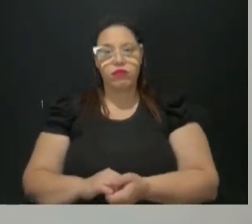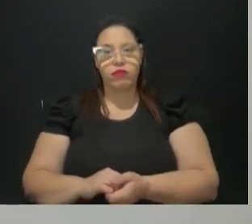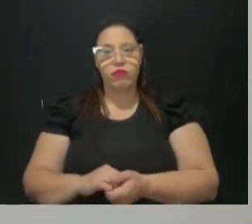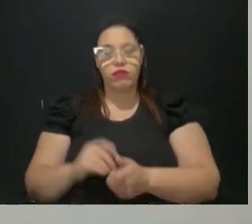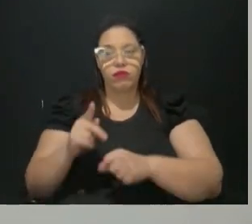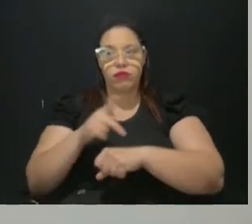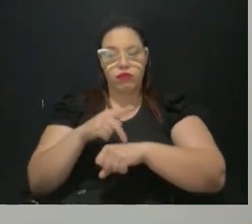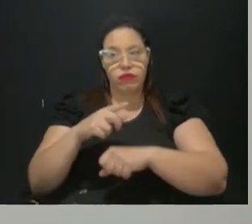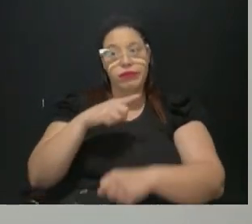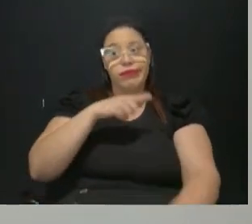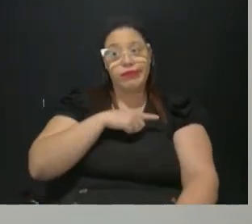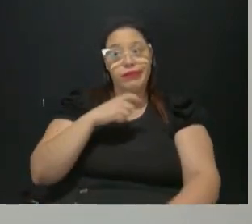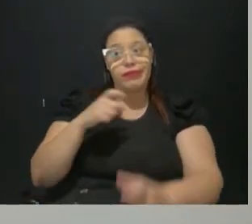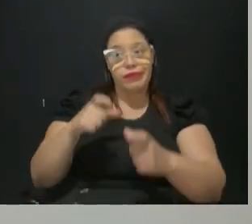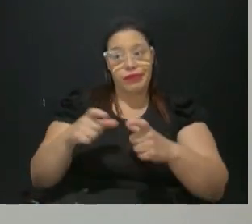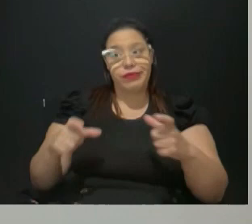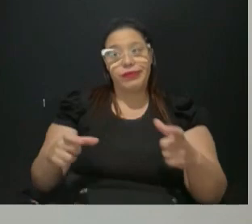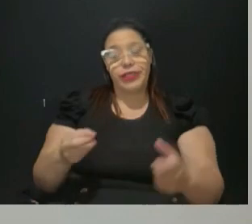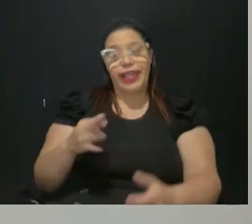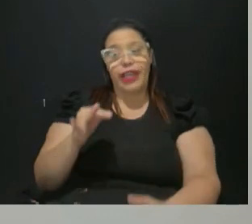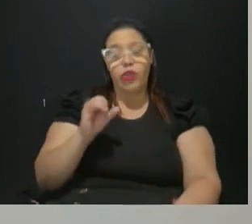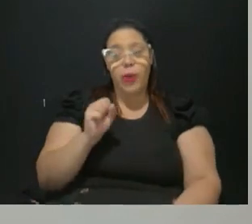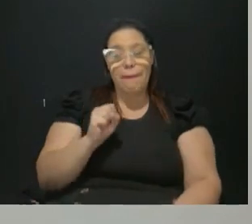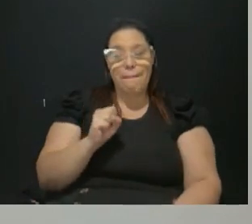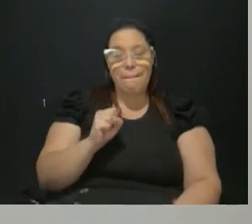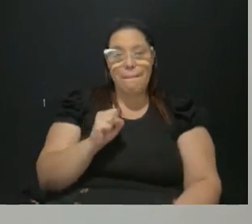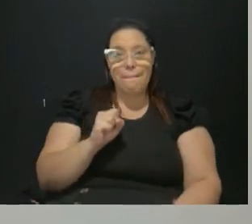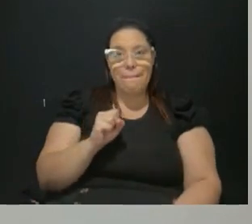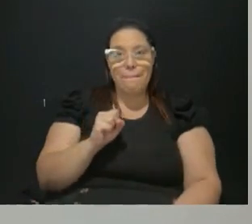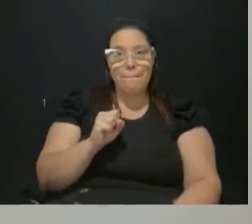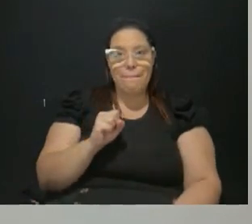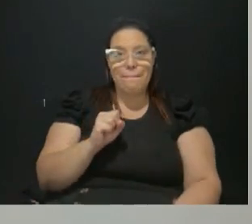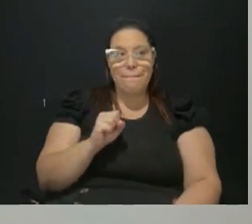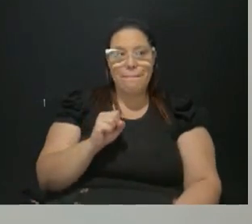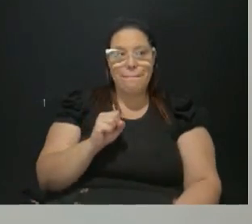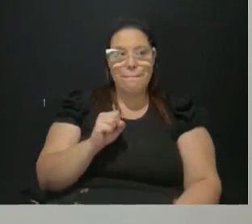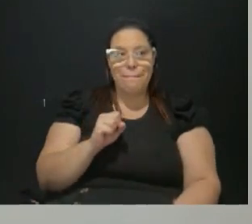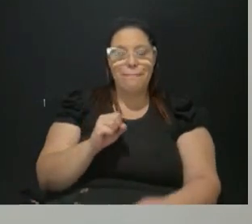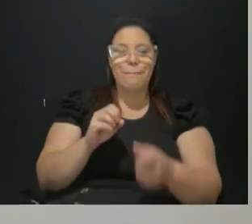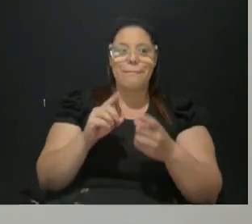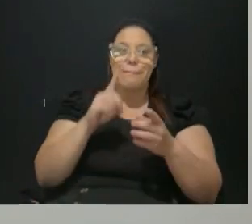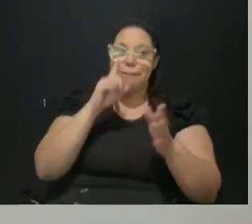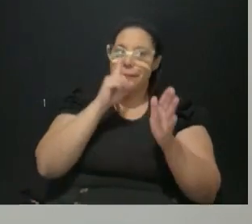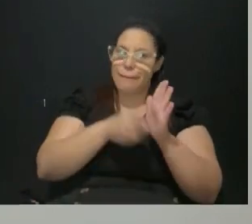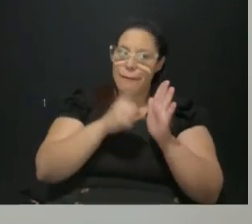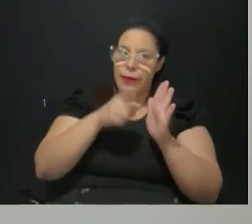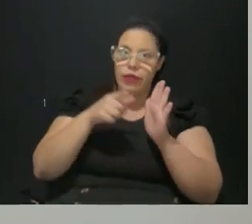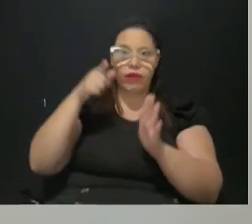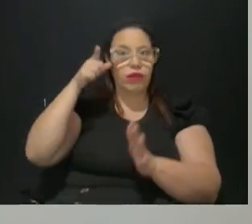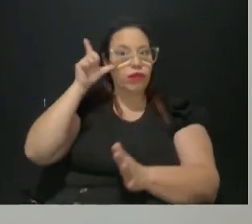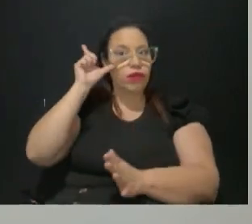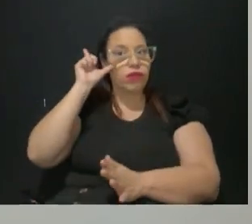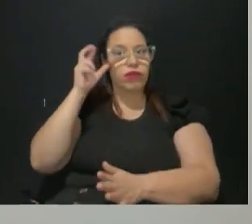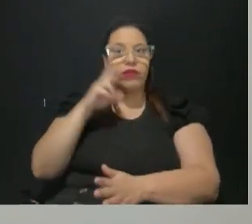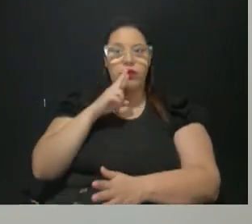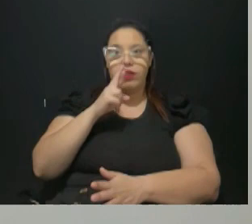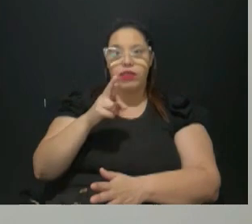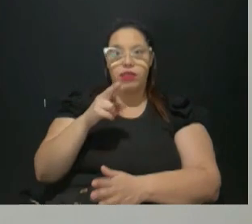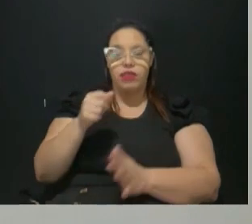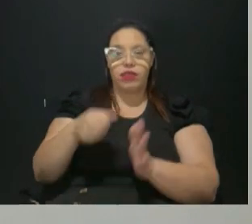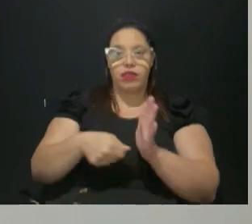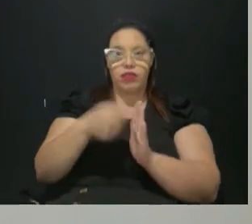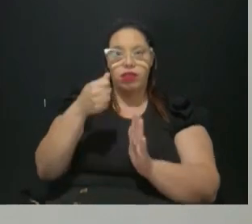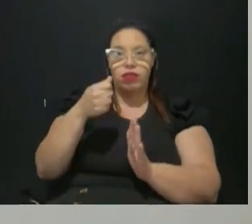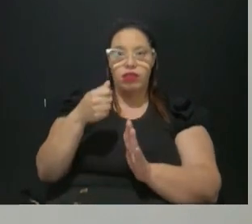dos países que tinham o maior número de casos, com mais casos sendo diagnosticados, e ontem com um relato do